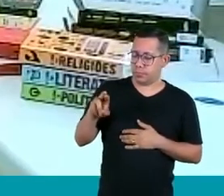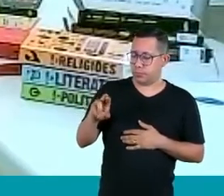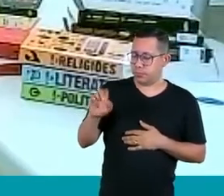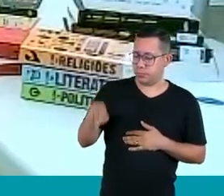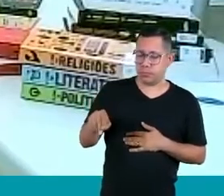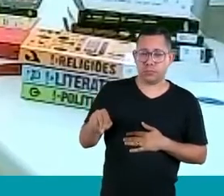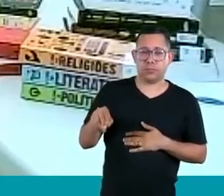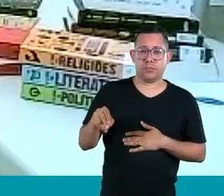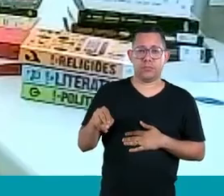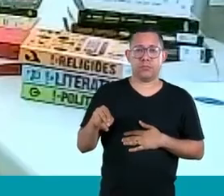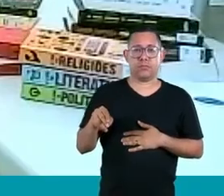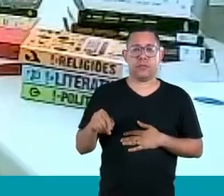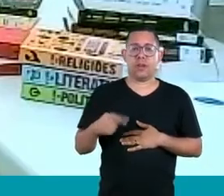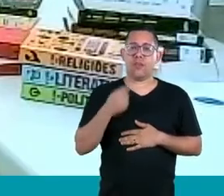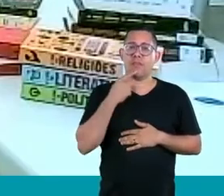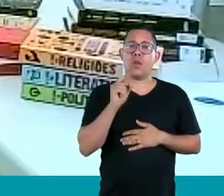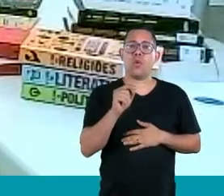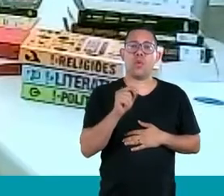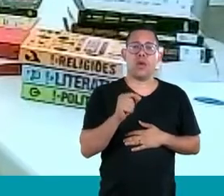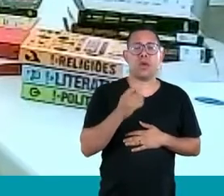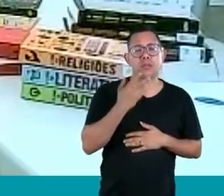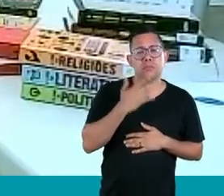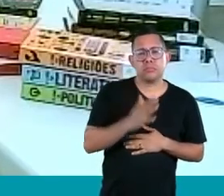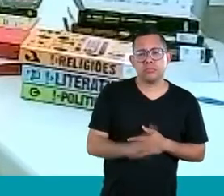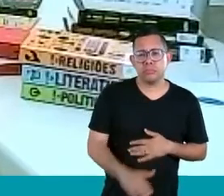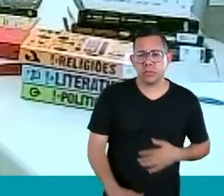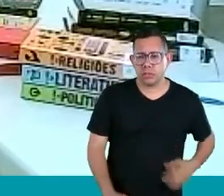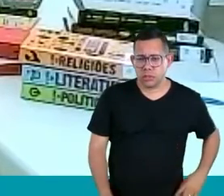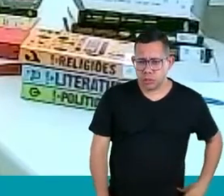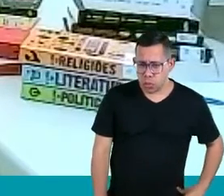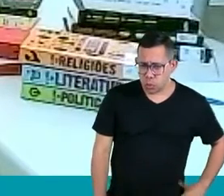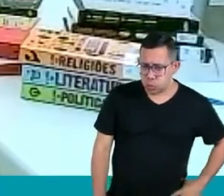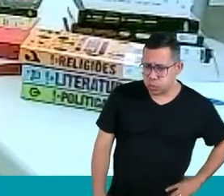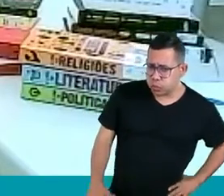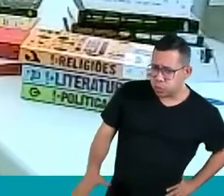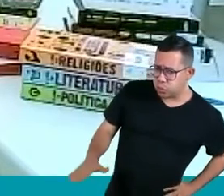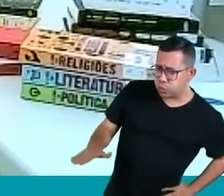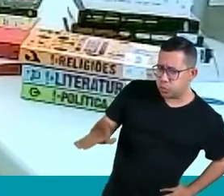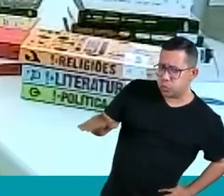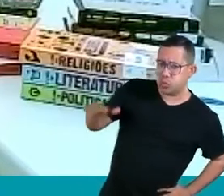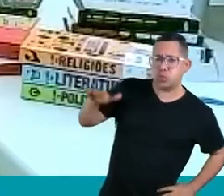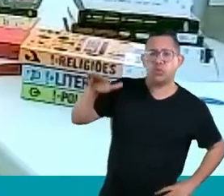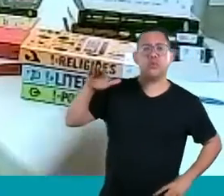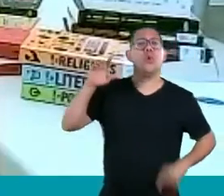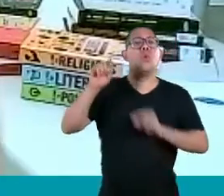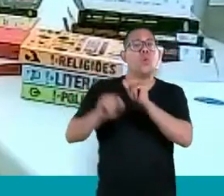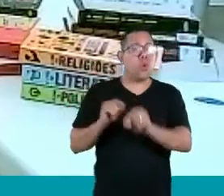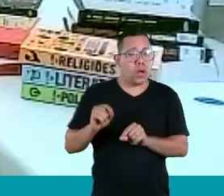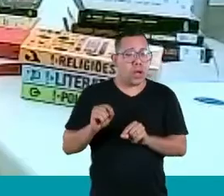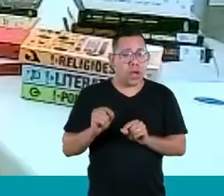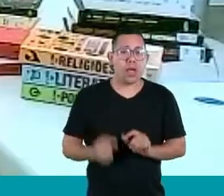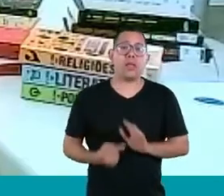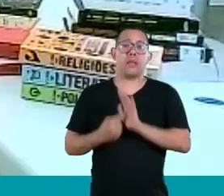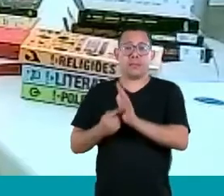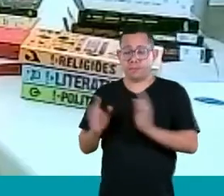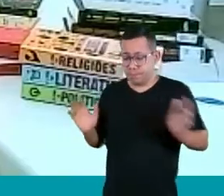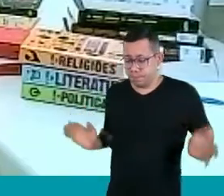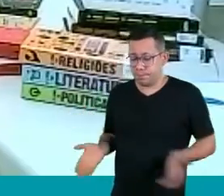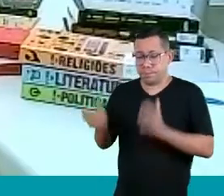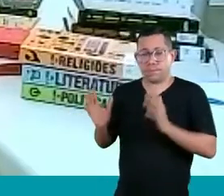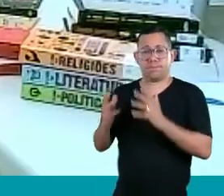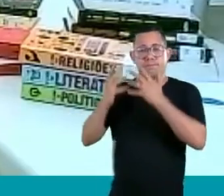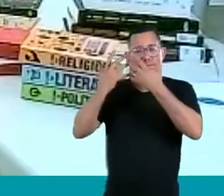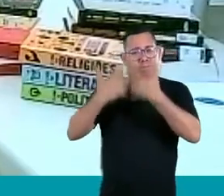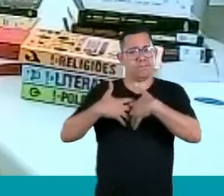necessário, desde a escola primária, que toda percepção seja uma tradução reconstrutora realizada pelo